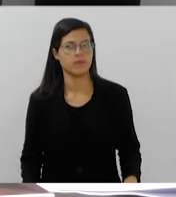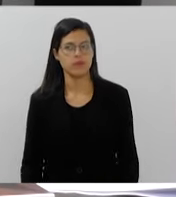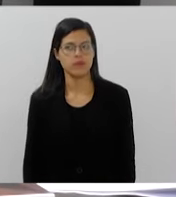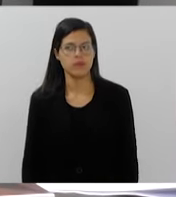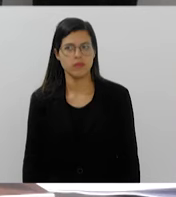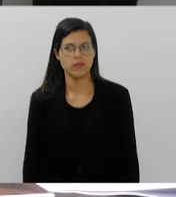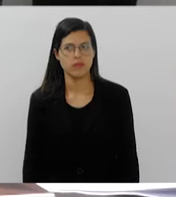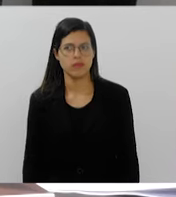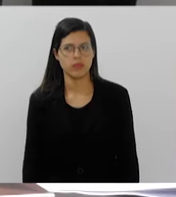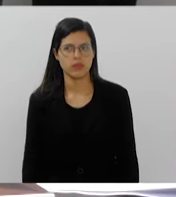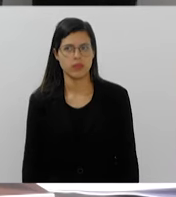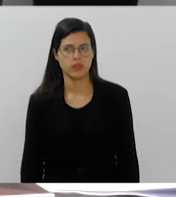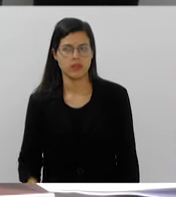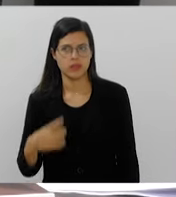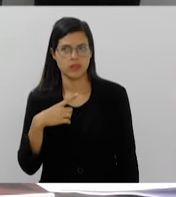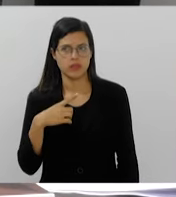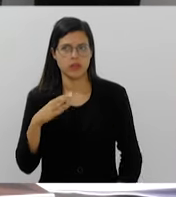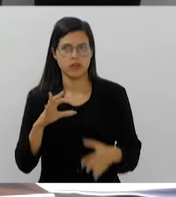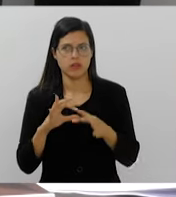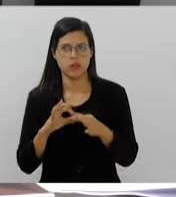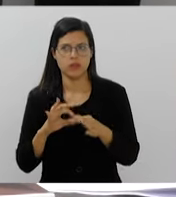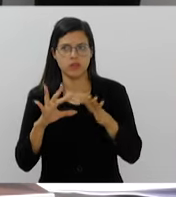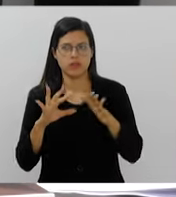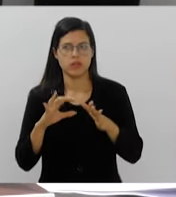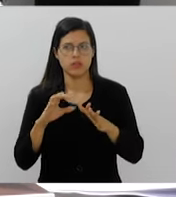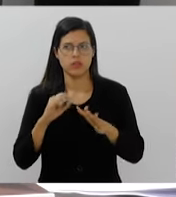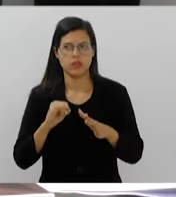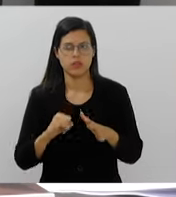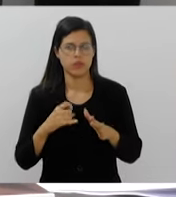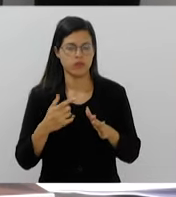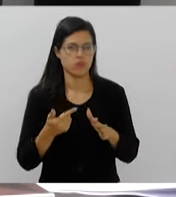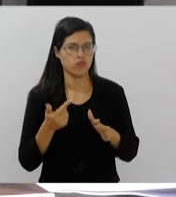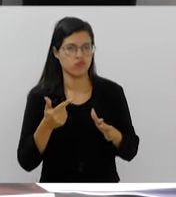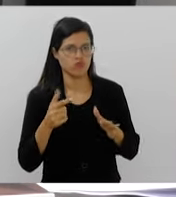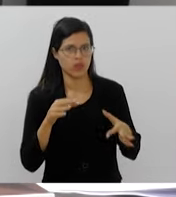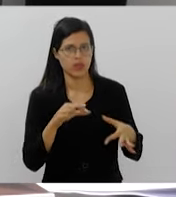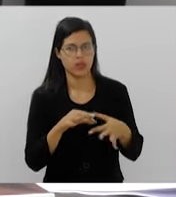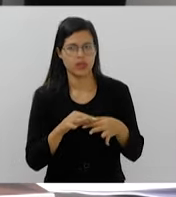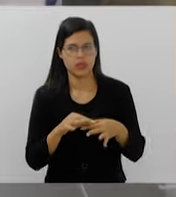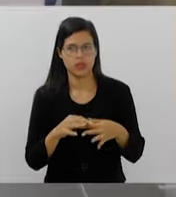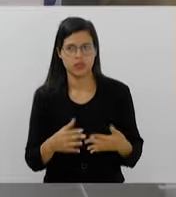mesmo que tenha autorização dele, se não for conveniado. Mas tudo bem. Depois mas isso é natural.